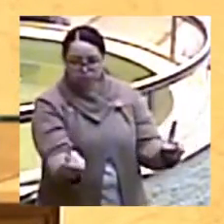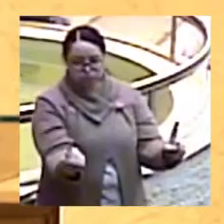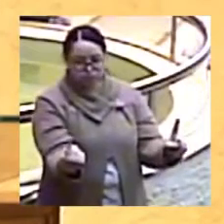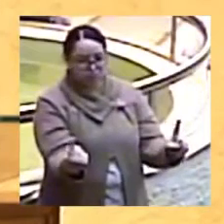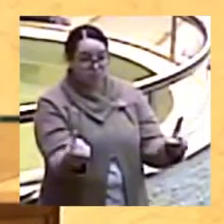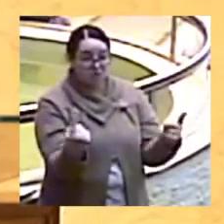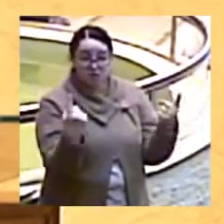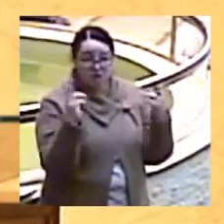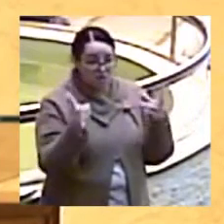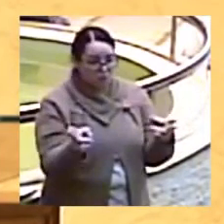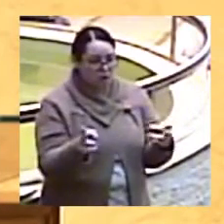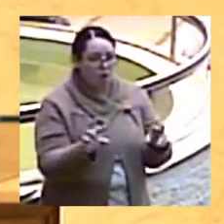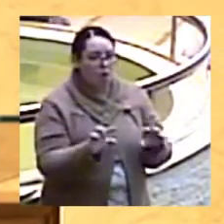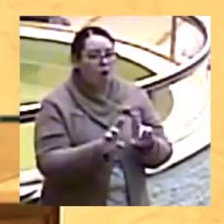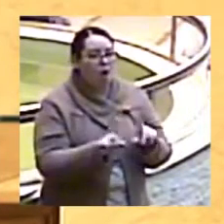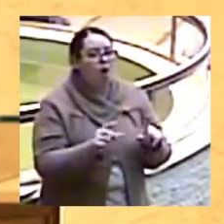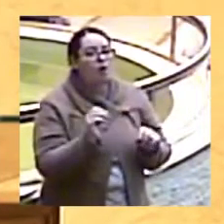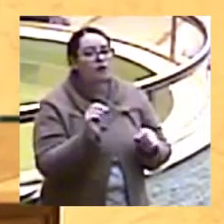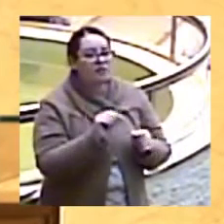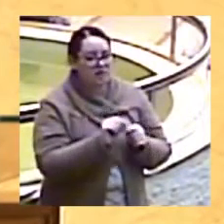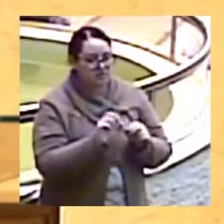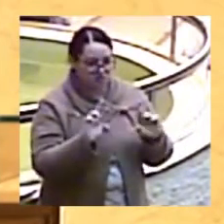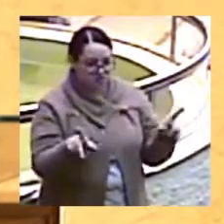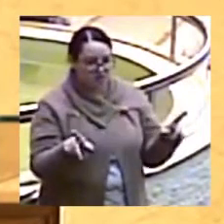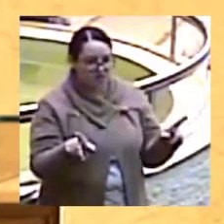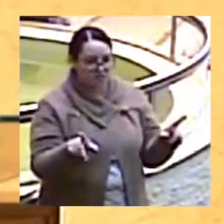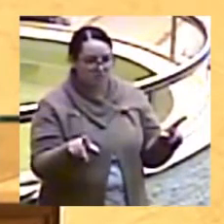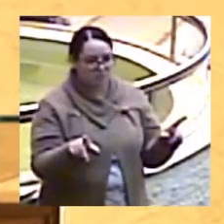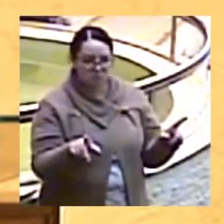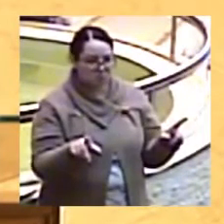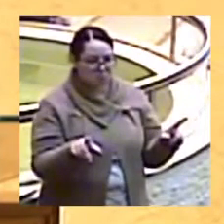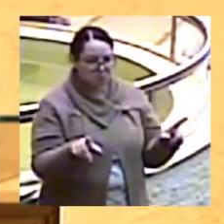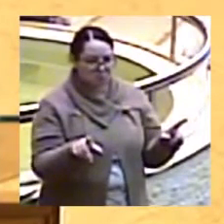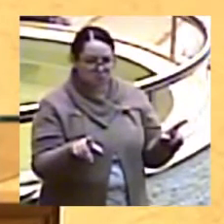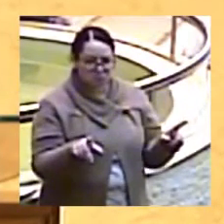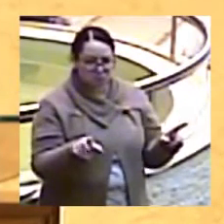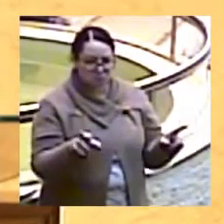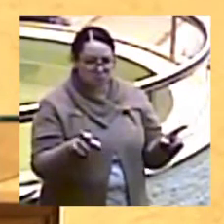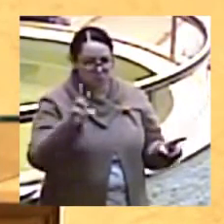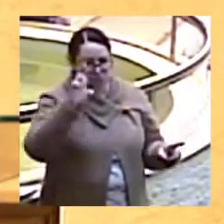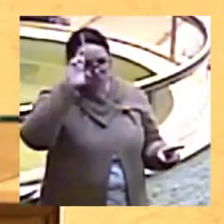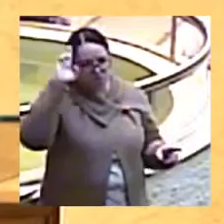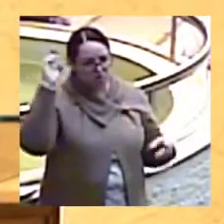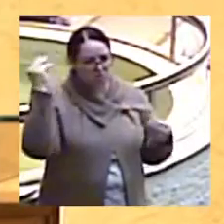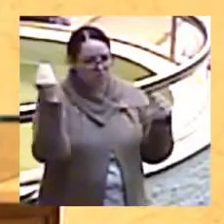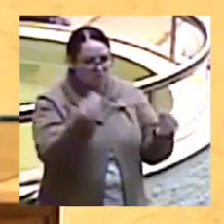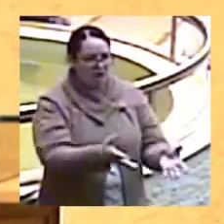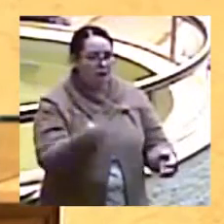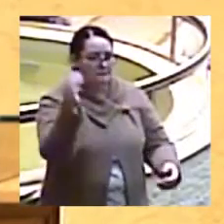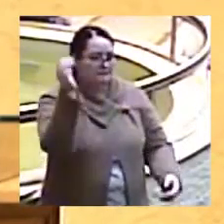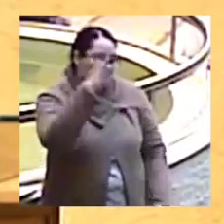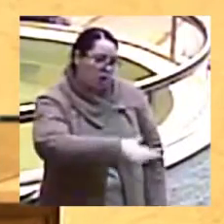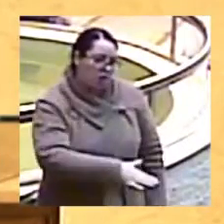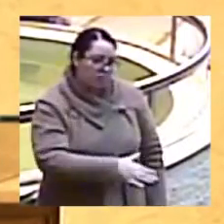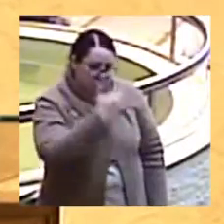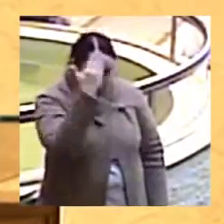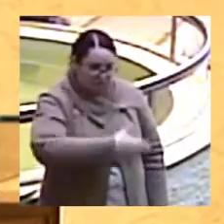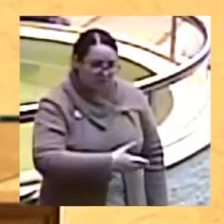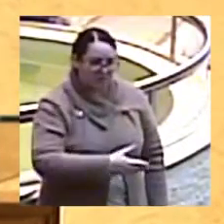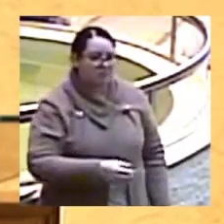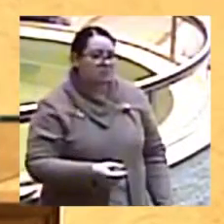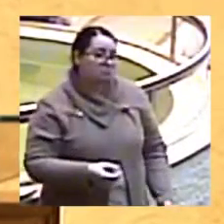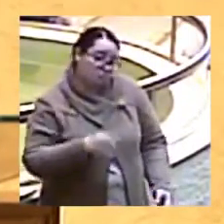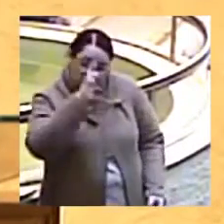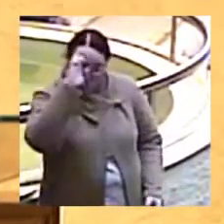a palavra do Senhor, veja esta frase, e o Senhor, põe a prova, no hebraico, Baham, que significa, Deus conhece o